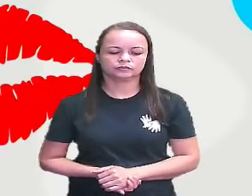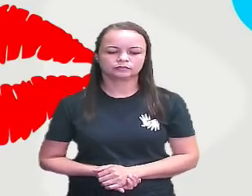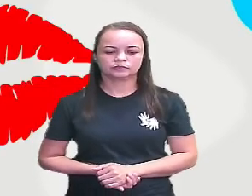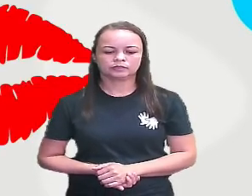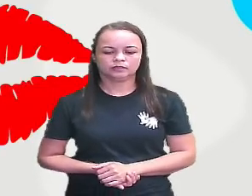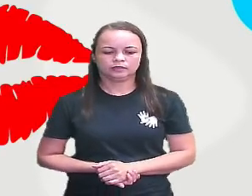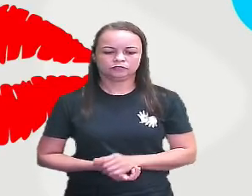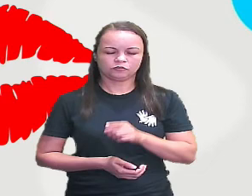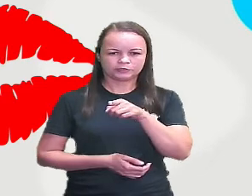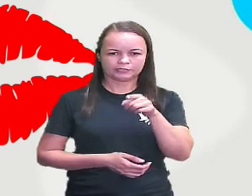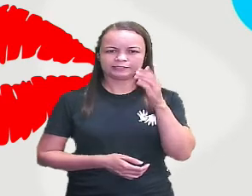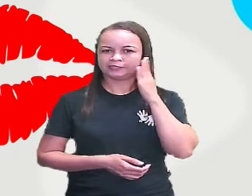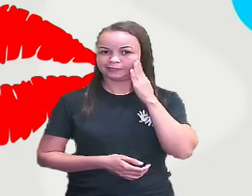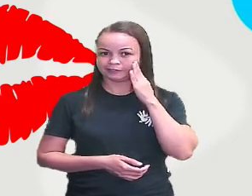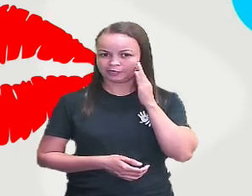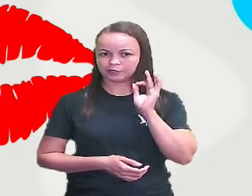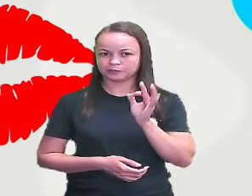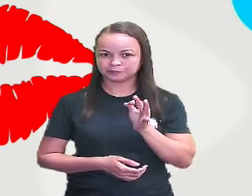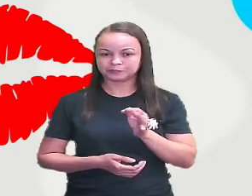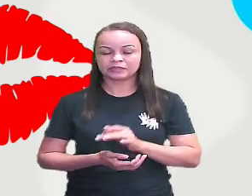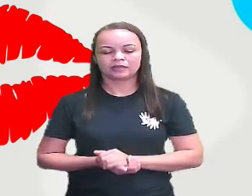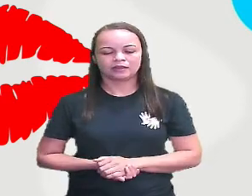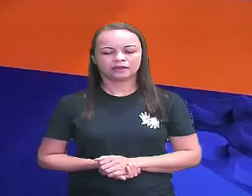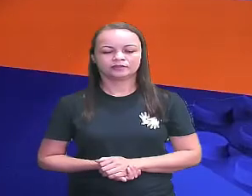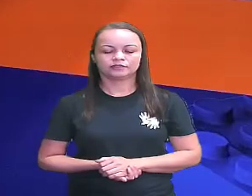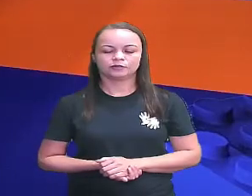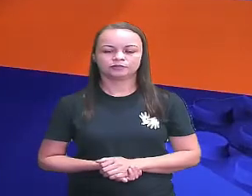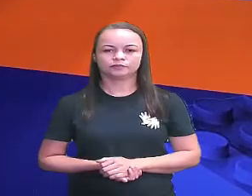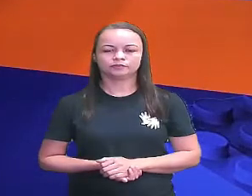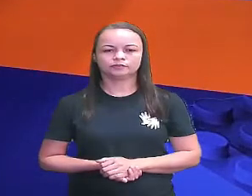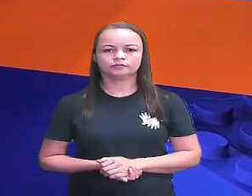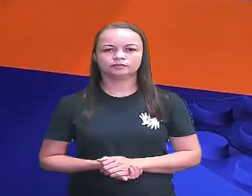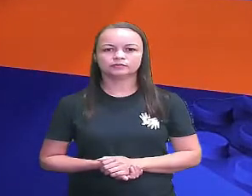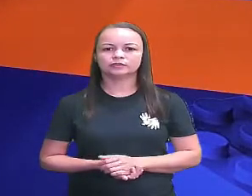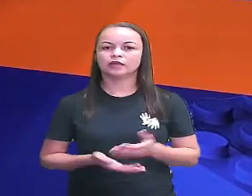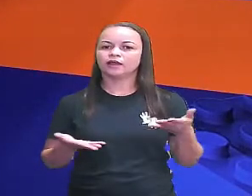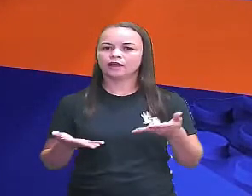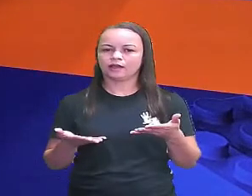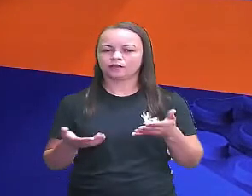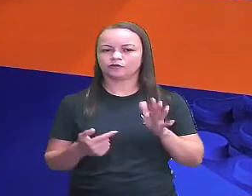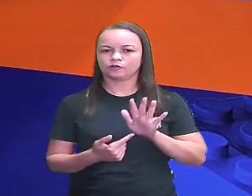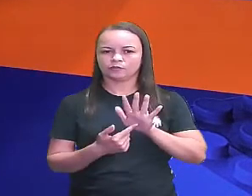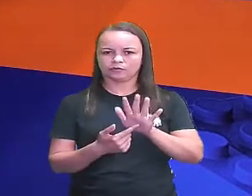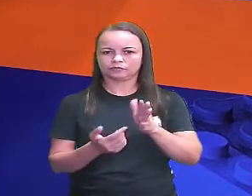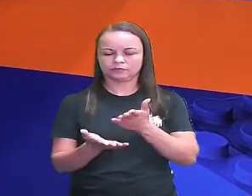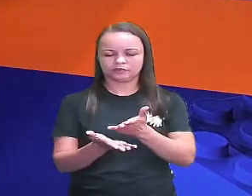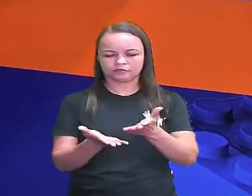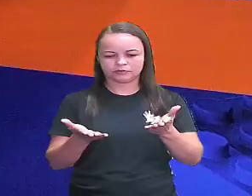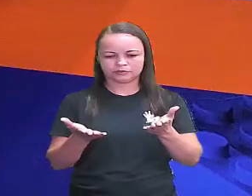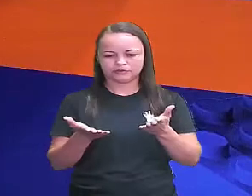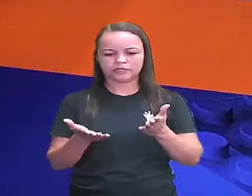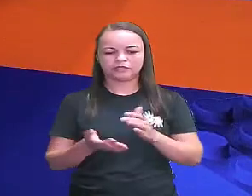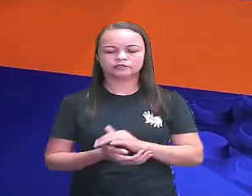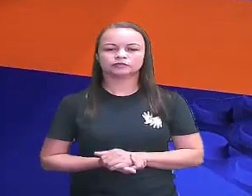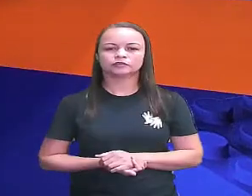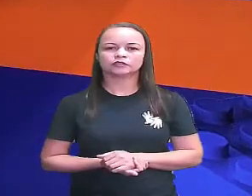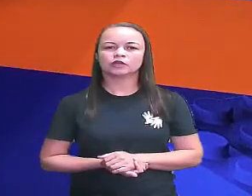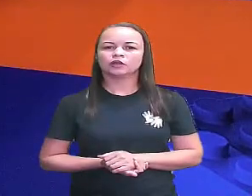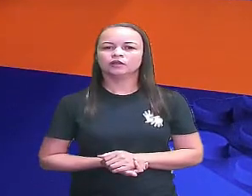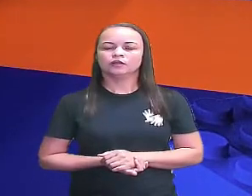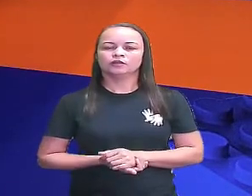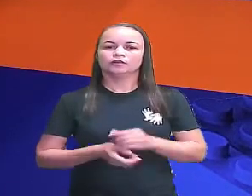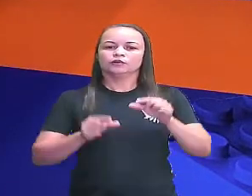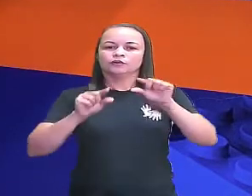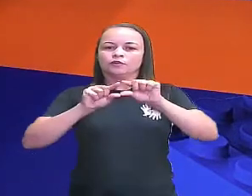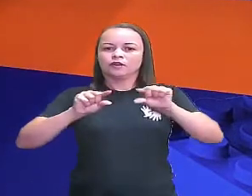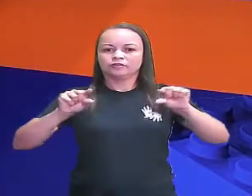Certinho, entendidos? Muito bem. Agora eu trouxe aqui para vocês, né, uma